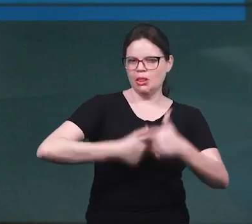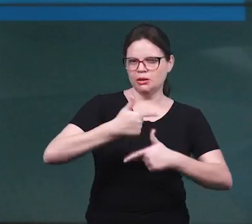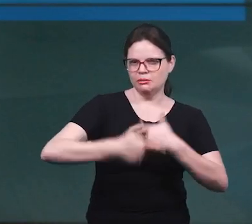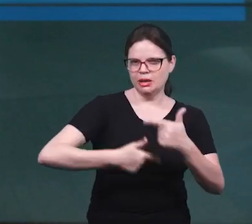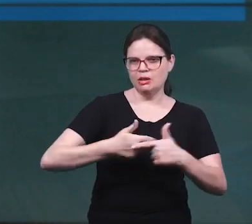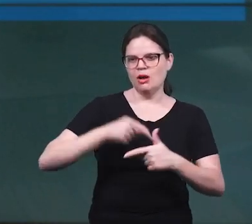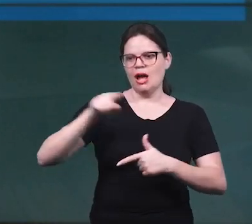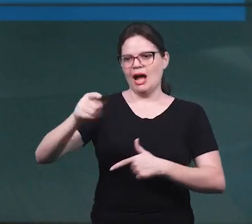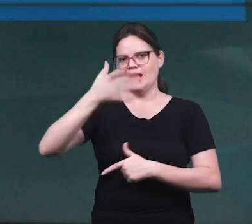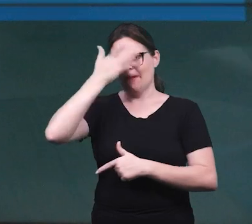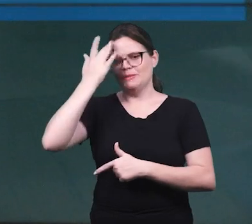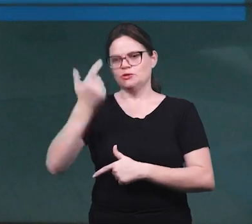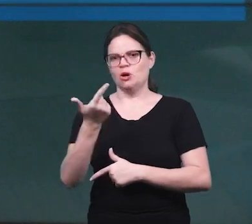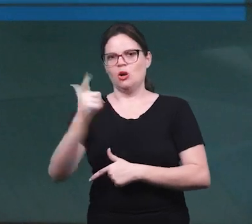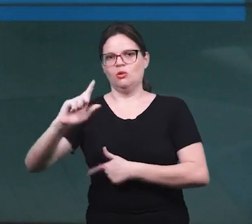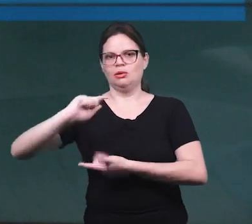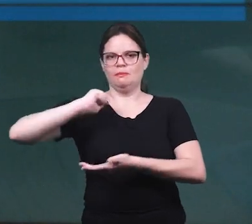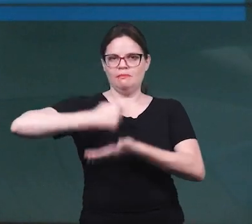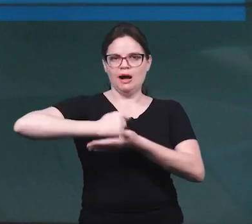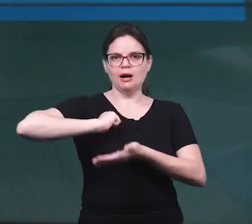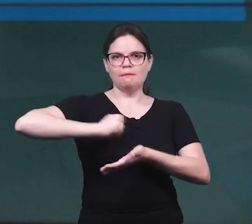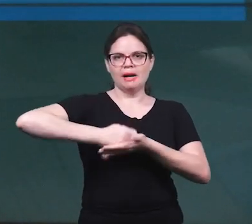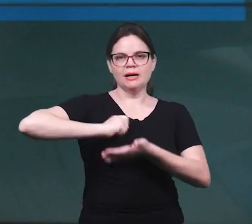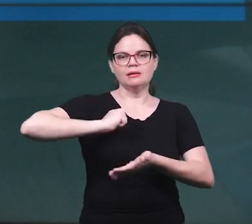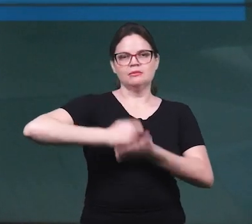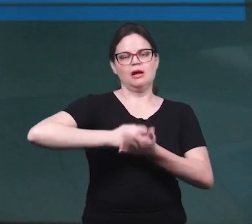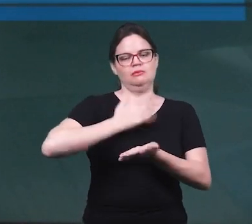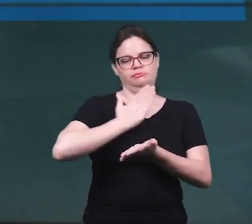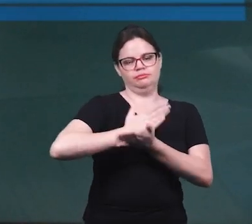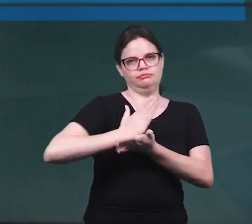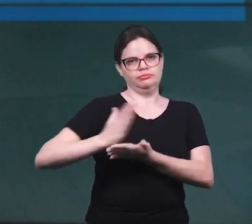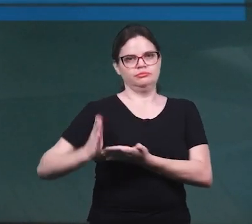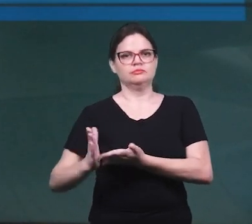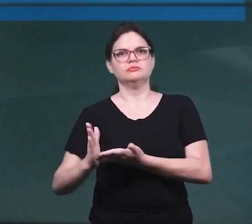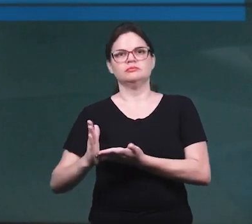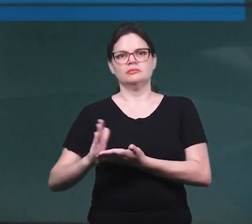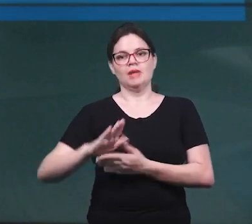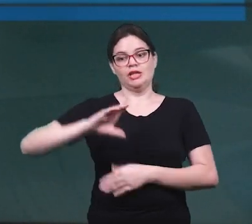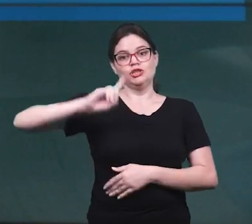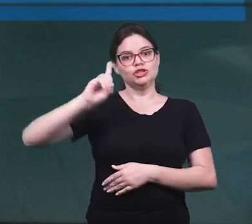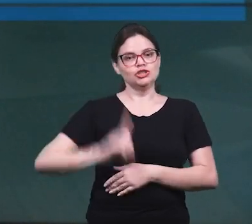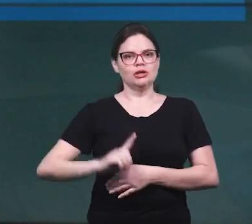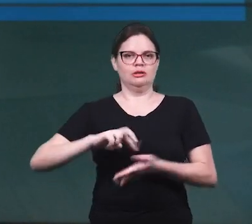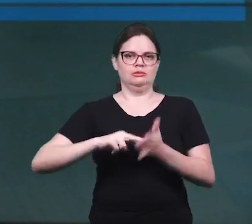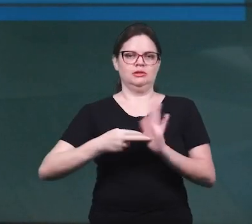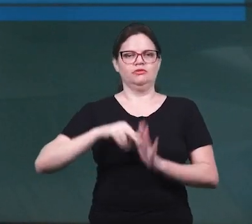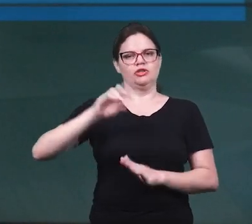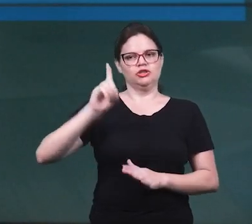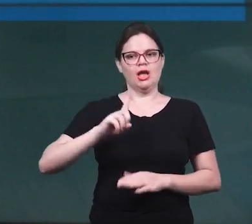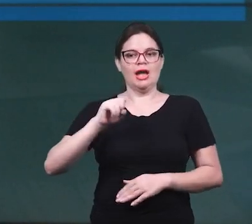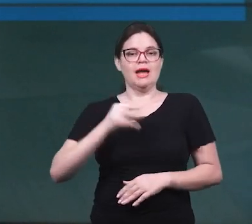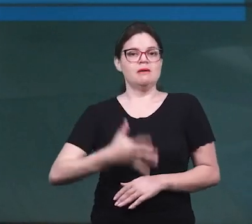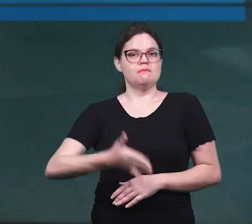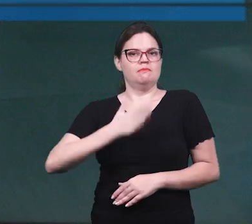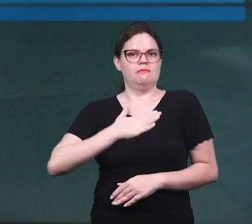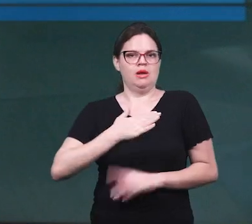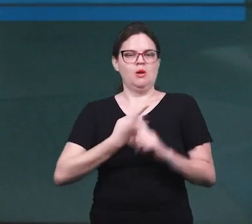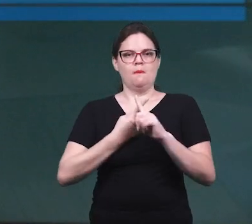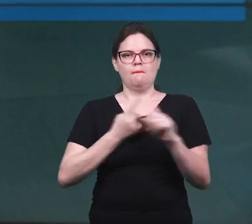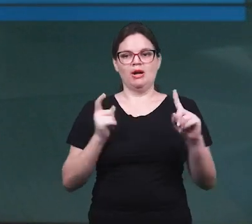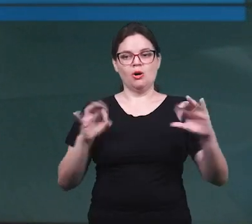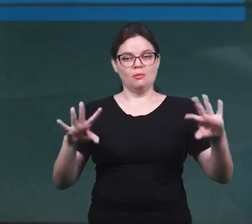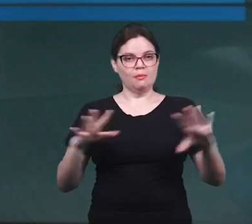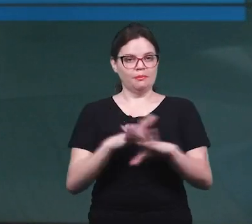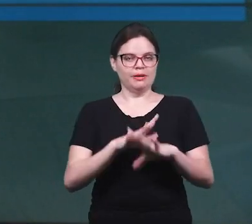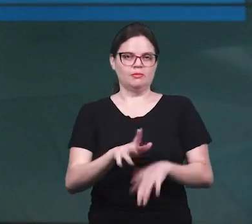ele ir pagando parceladamente para você. Isso é um direito. Já é seu, mas não está com